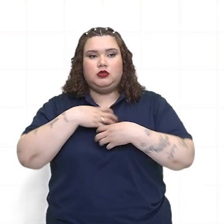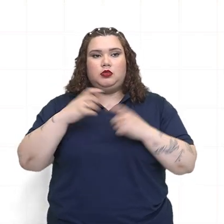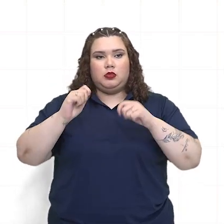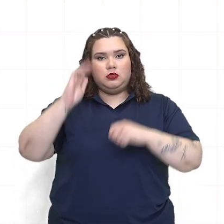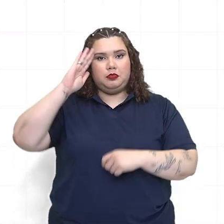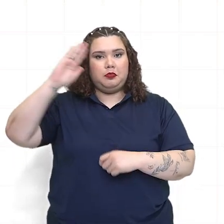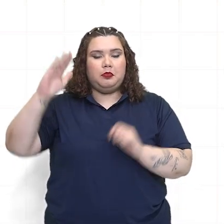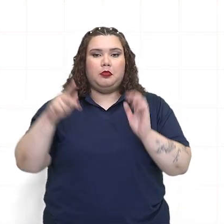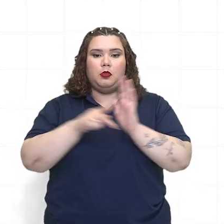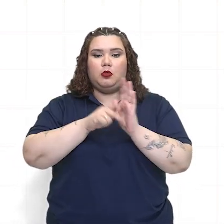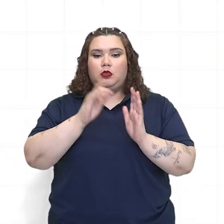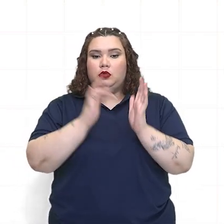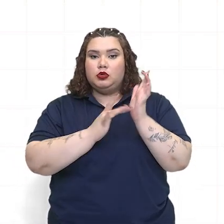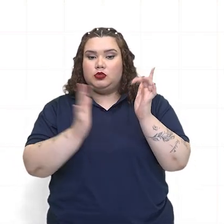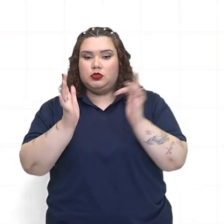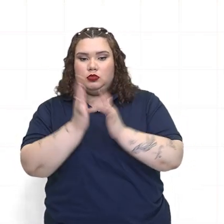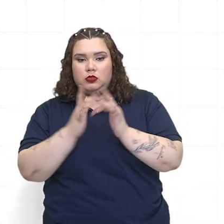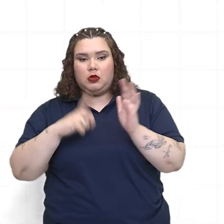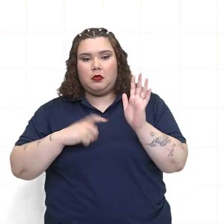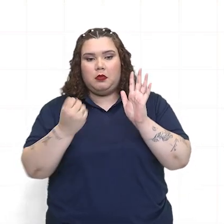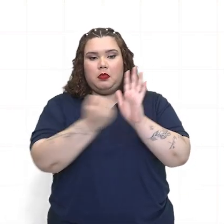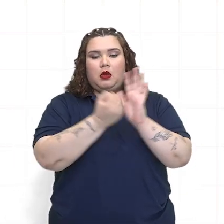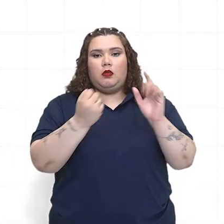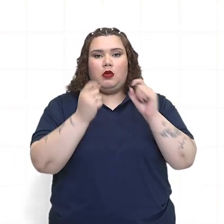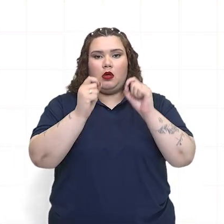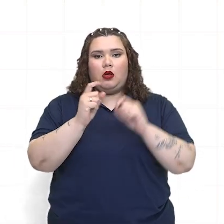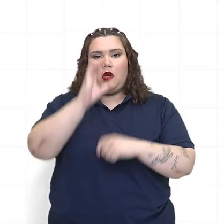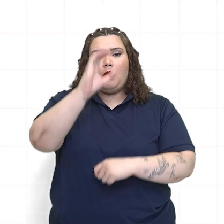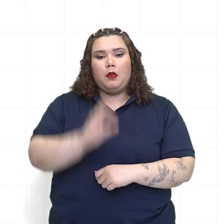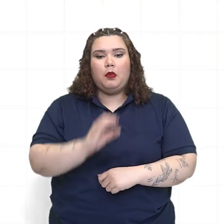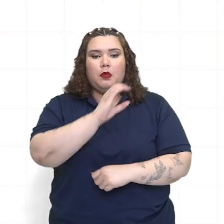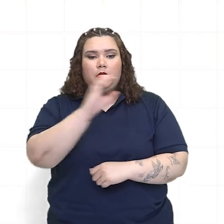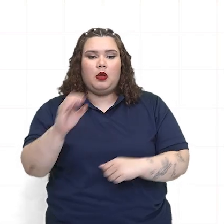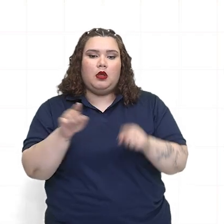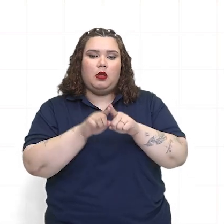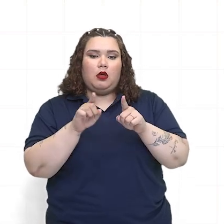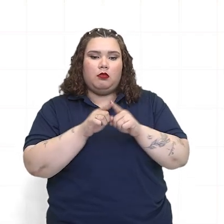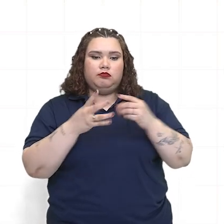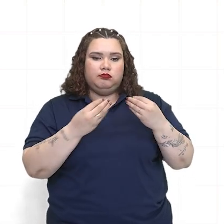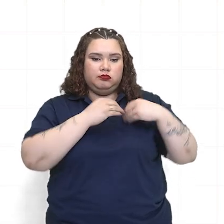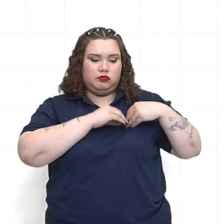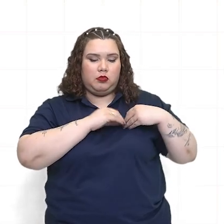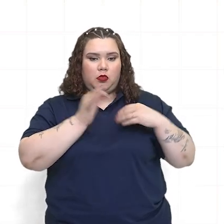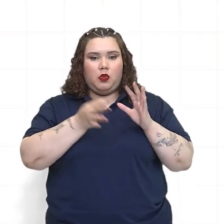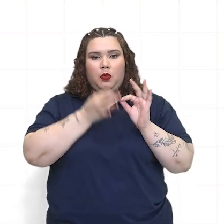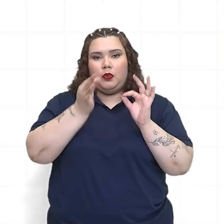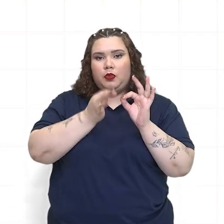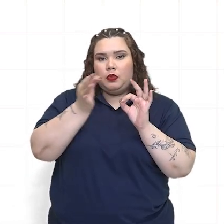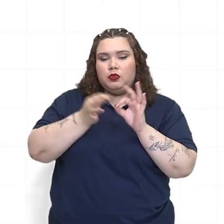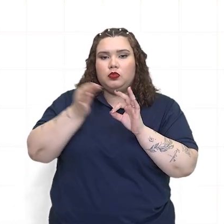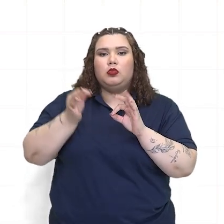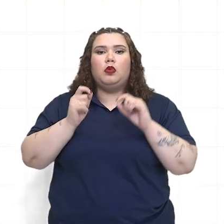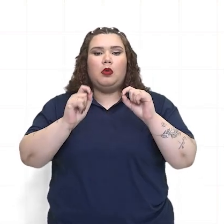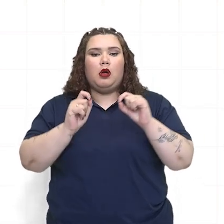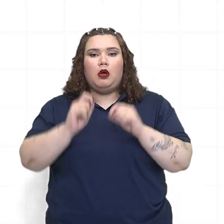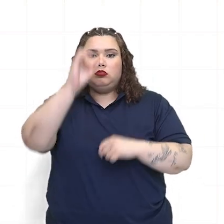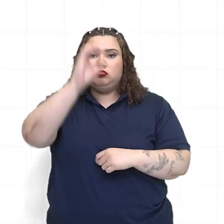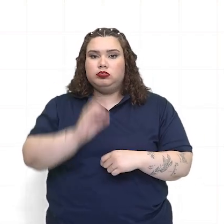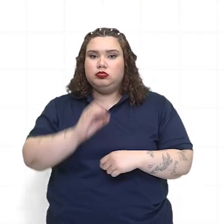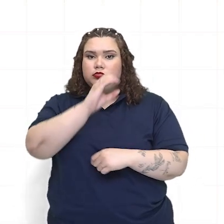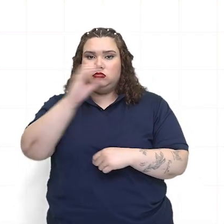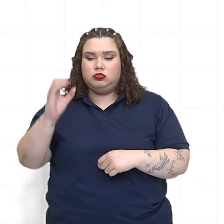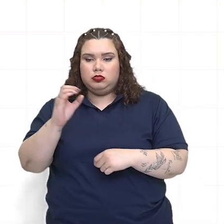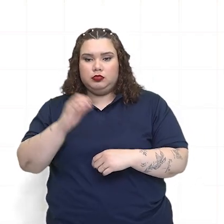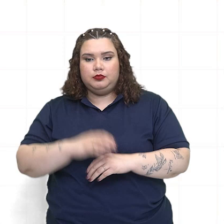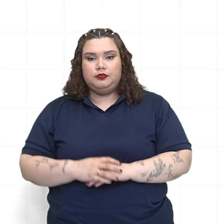considerarem-se soldados de Cristo, marcado pelo sinal da cruz, e por isso bordarem, então, uma cruz na sua roupa, tá certo? E vocês